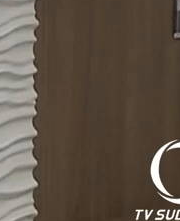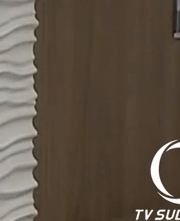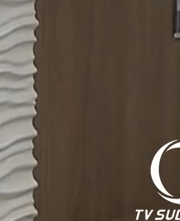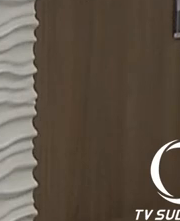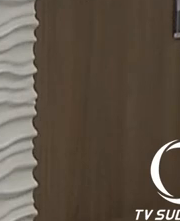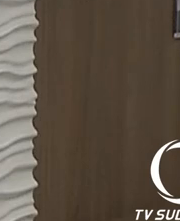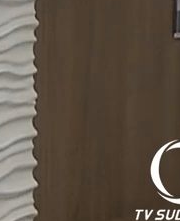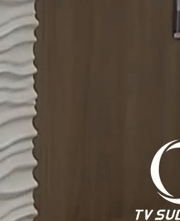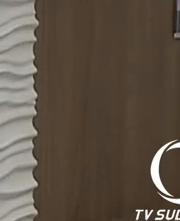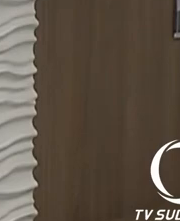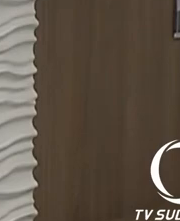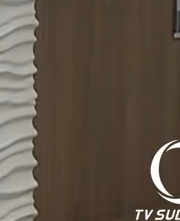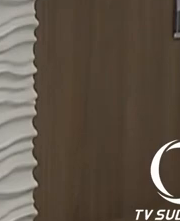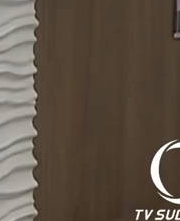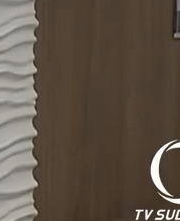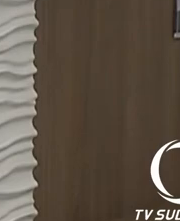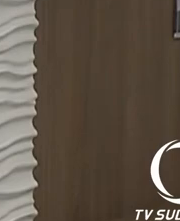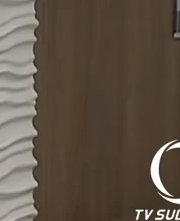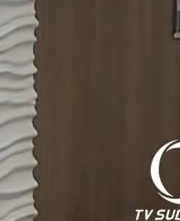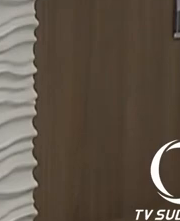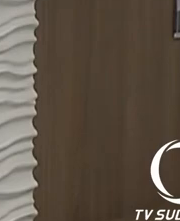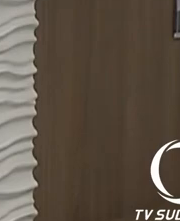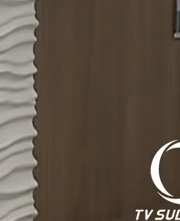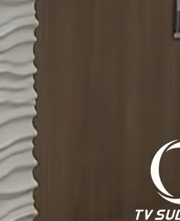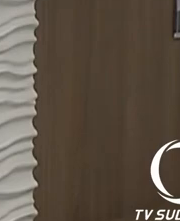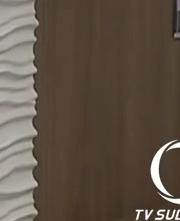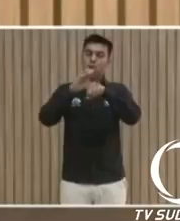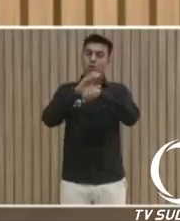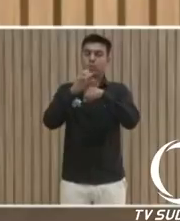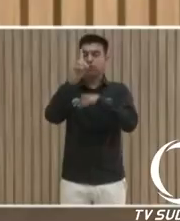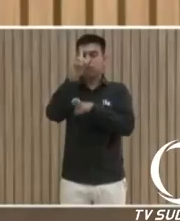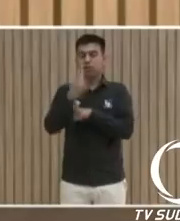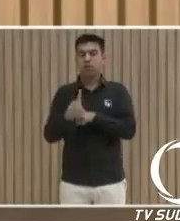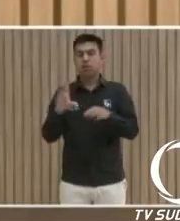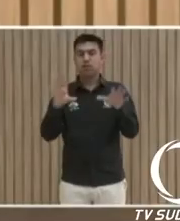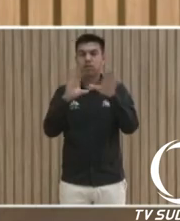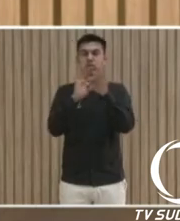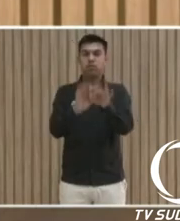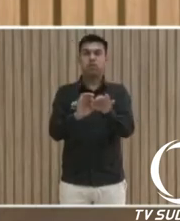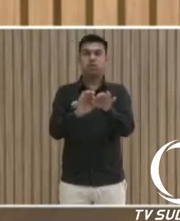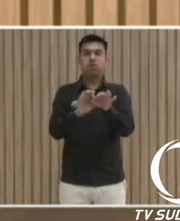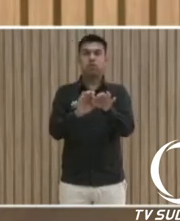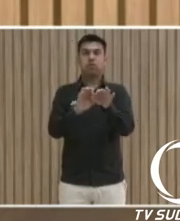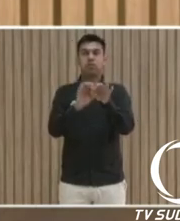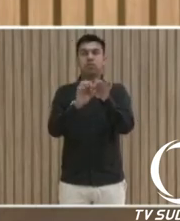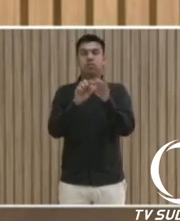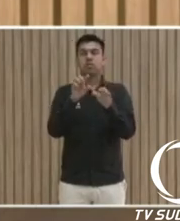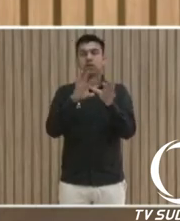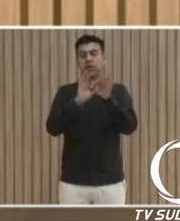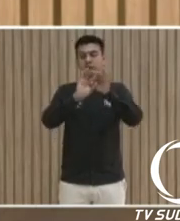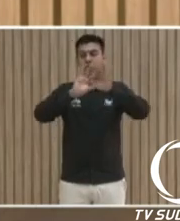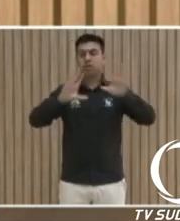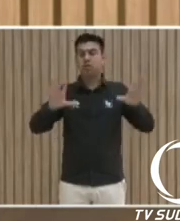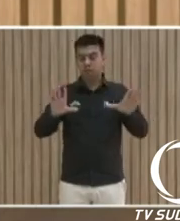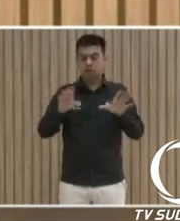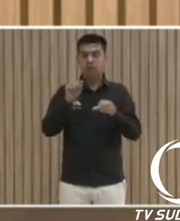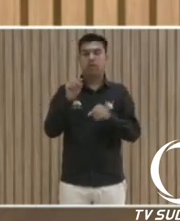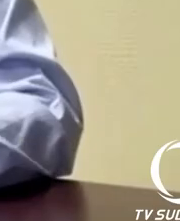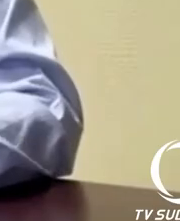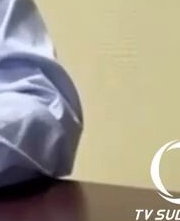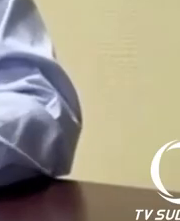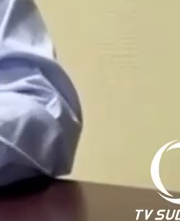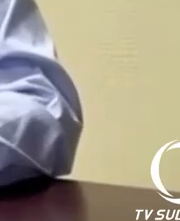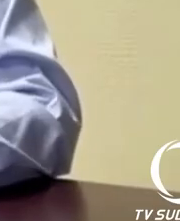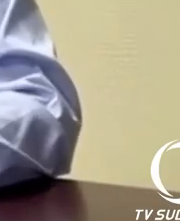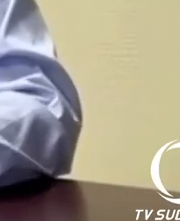só nos motiva eh a continuarmos com esse trabalho várias pessoas usaram a palavra para prestar homenagem a Andre